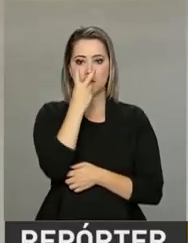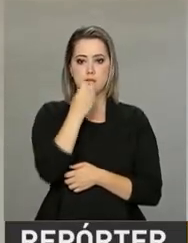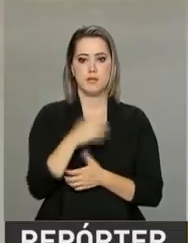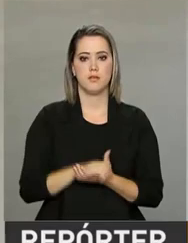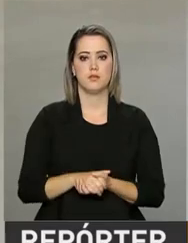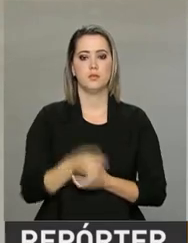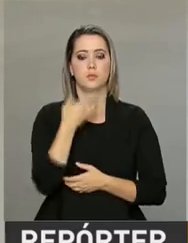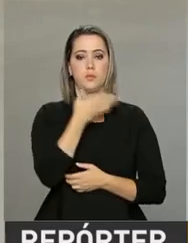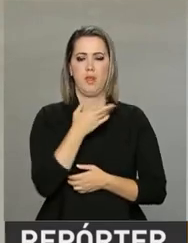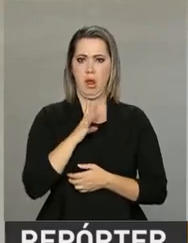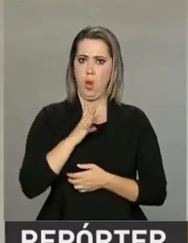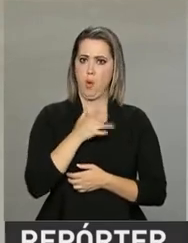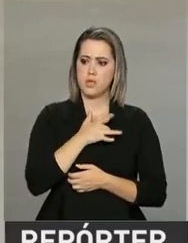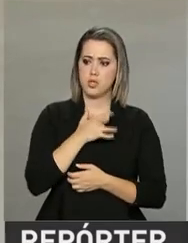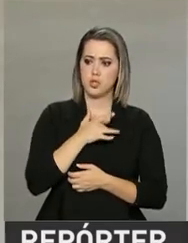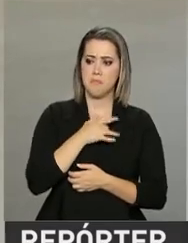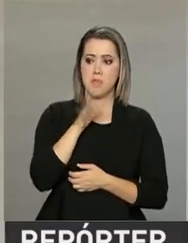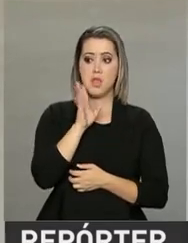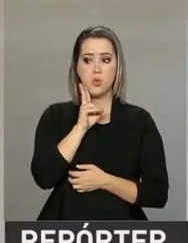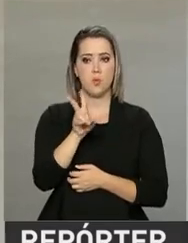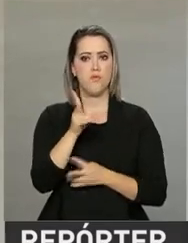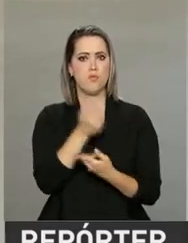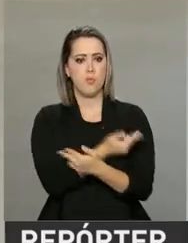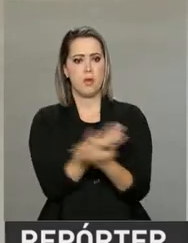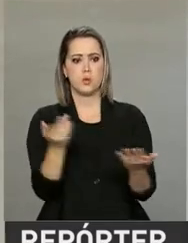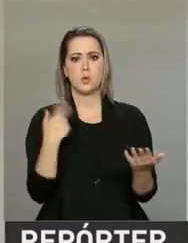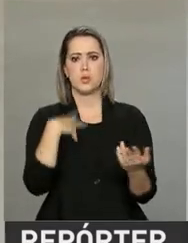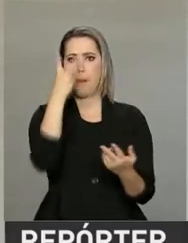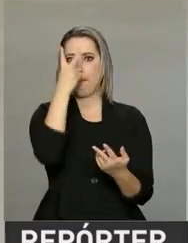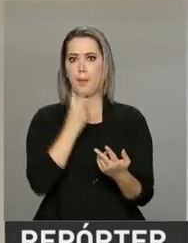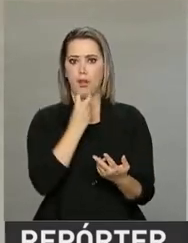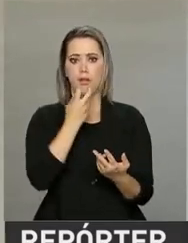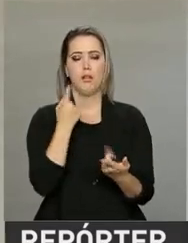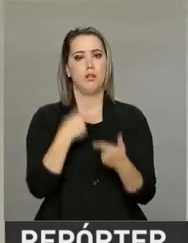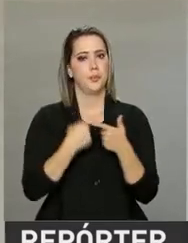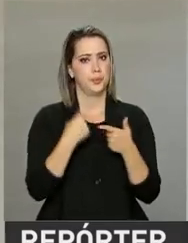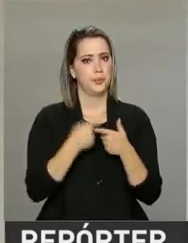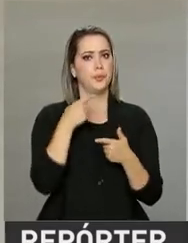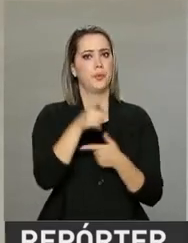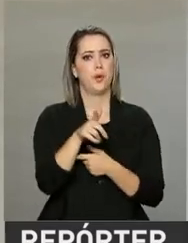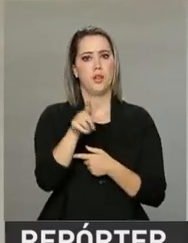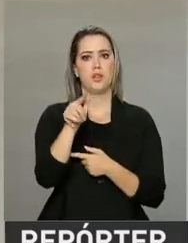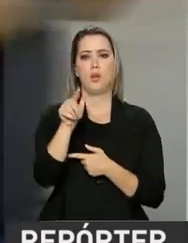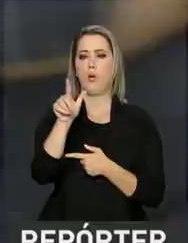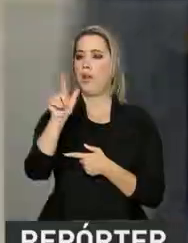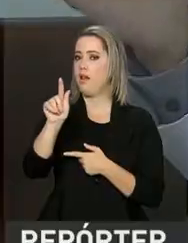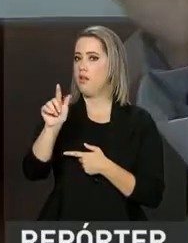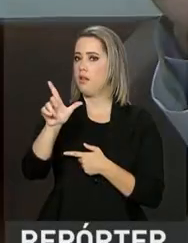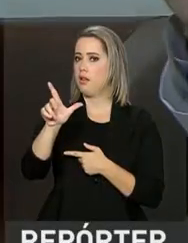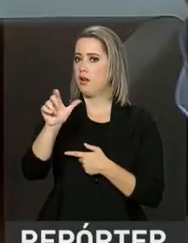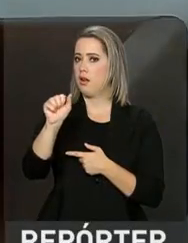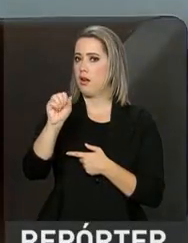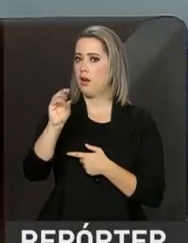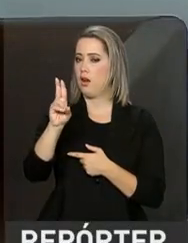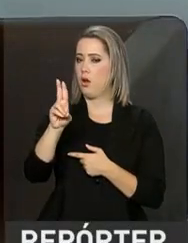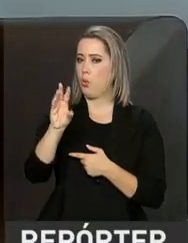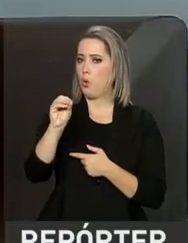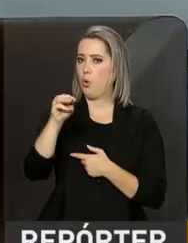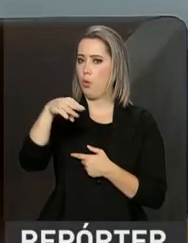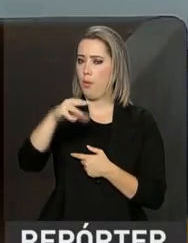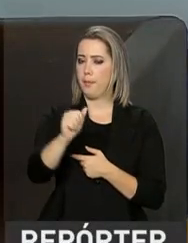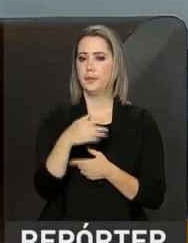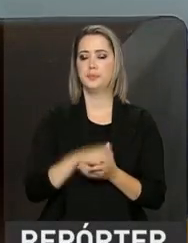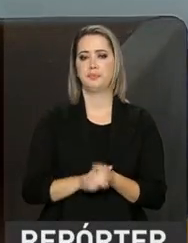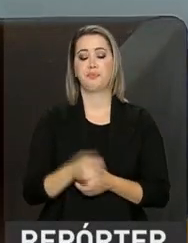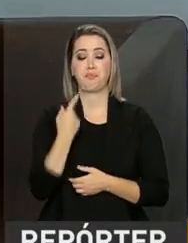com a vista que eu vejo muita gente perdeu a vista né Por causa desse glaucoma aí Cataratas a pessoa vai perdendo